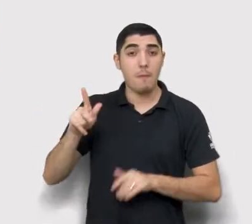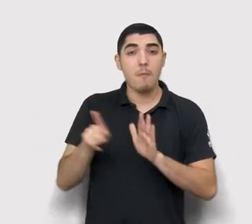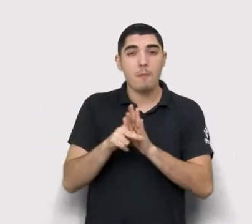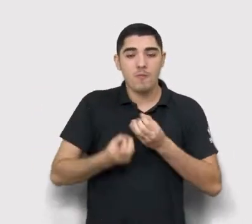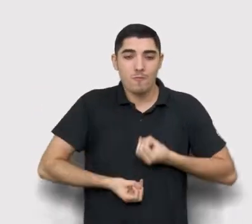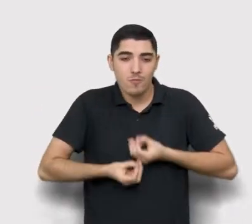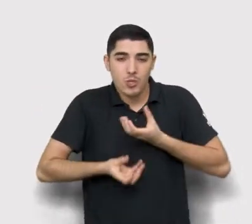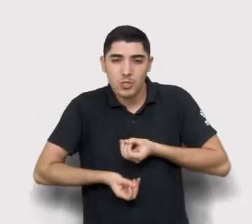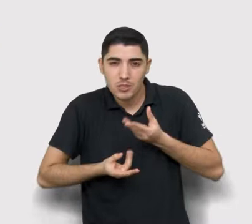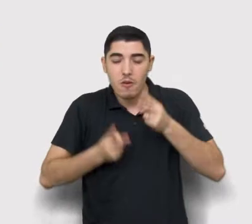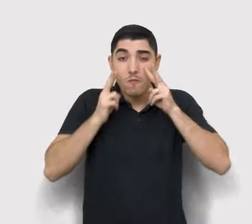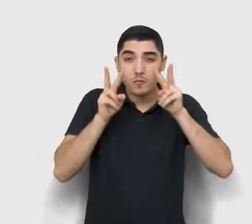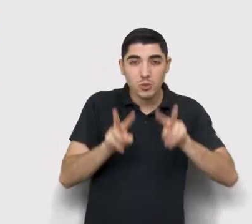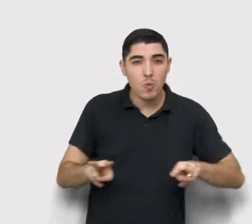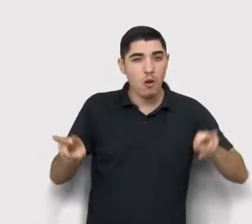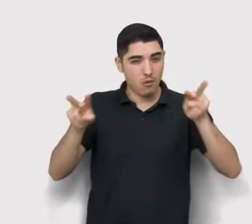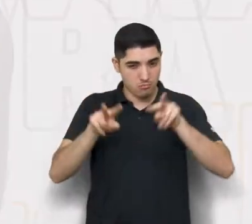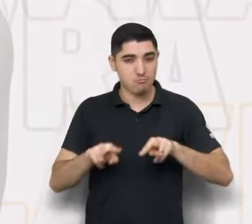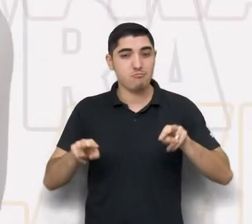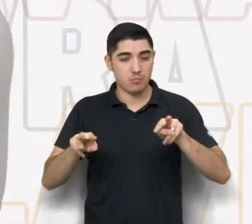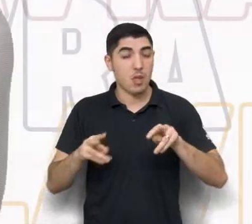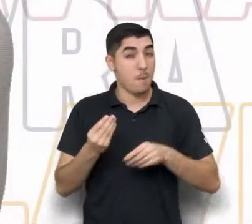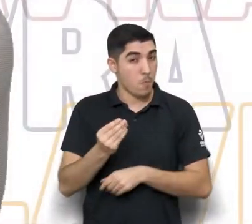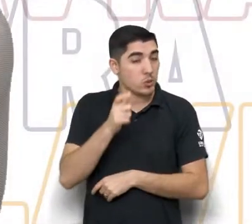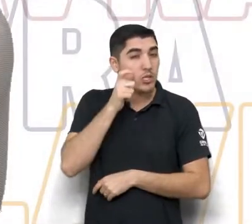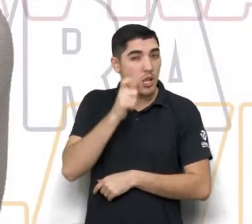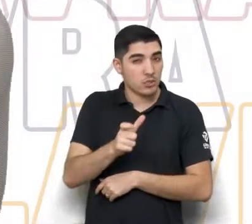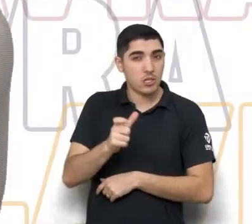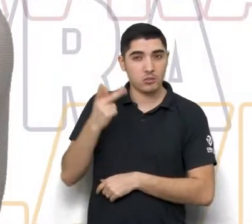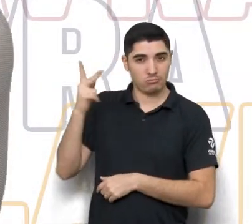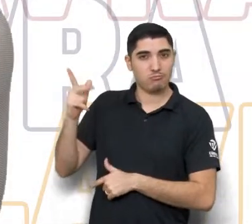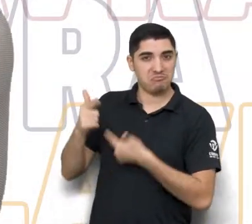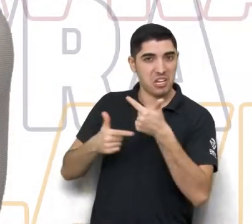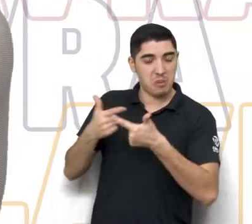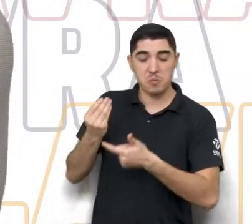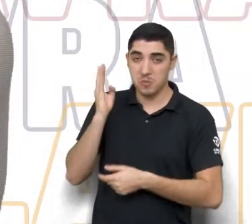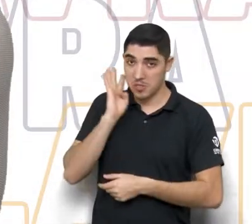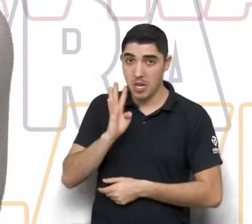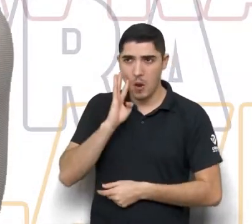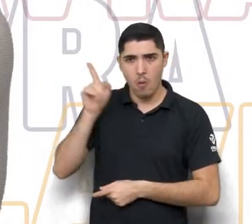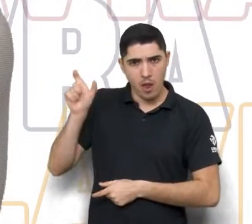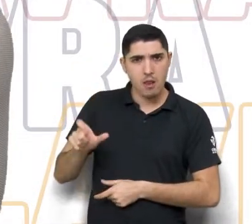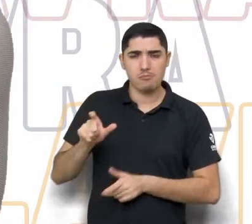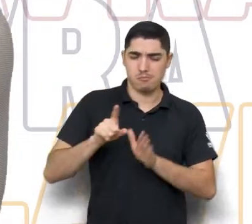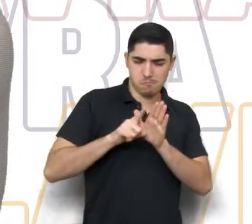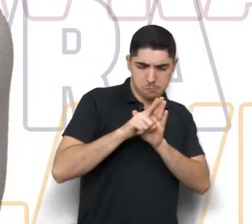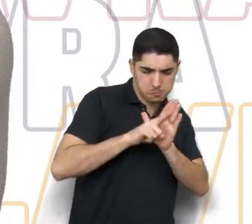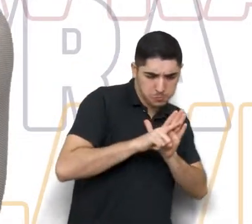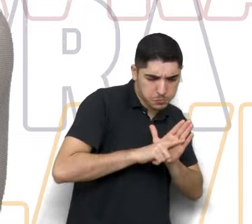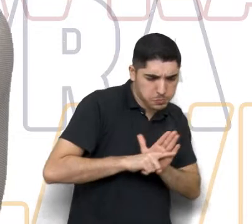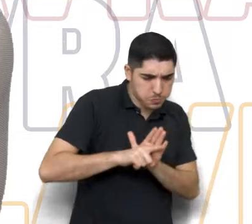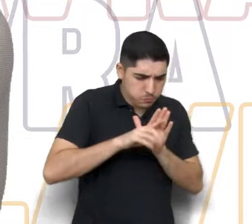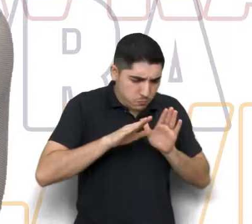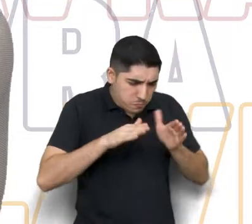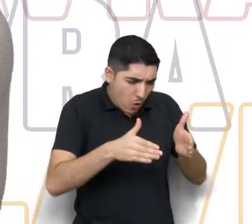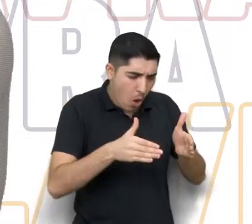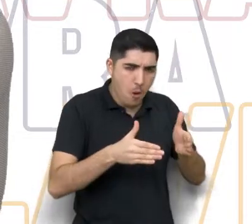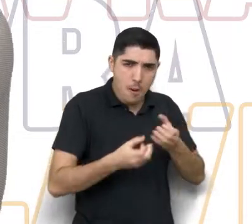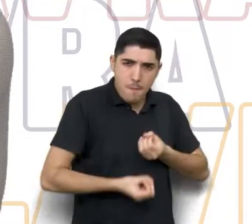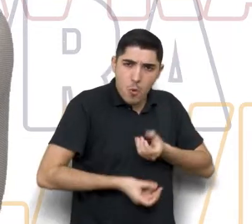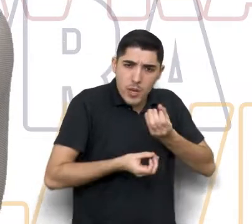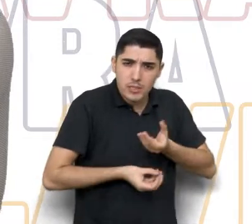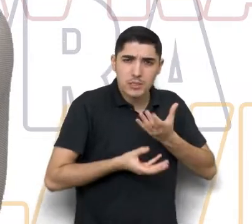visual, né? Muito interessante o trabalho dele, né? É um pesquisador da poesia visual, da